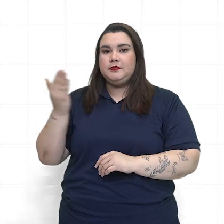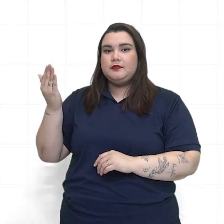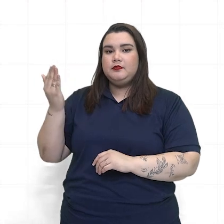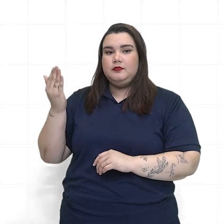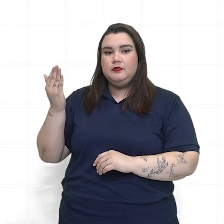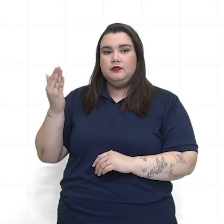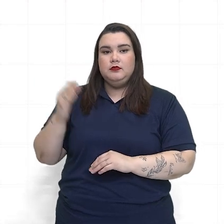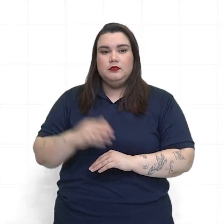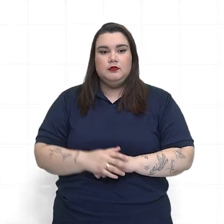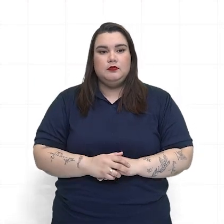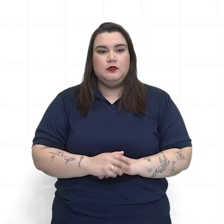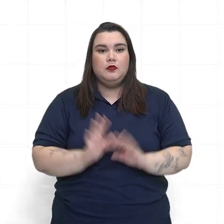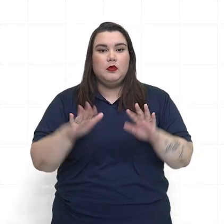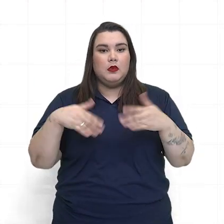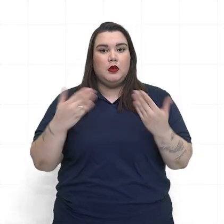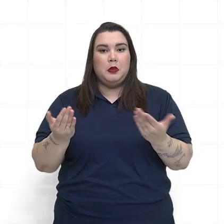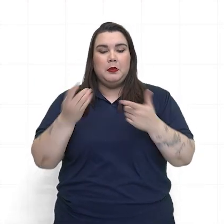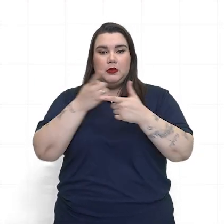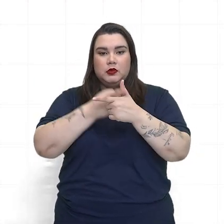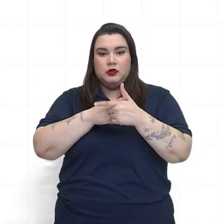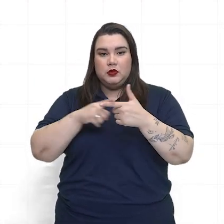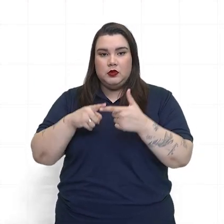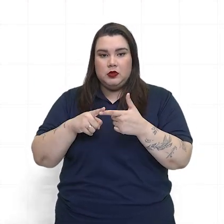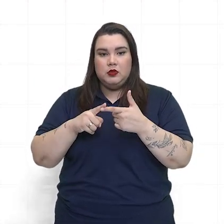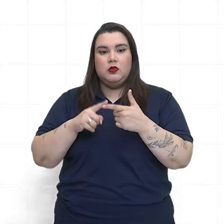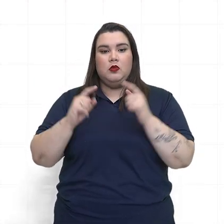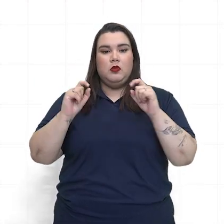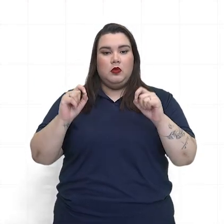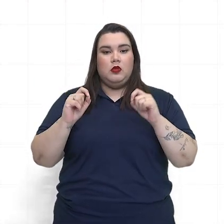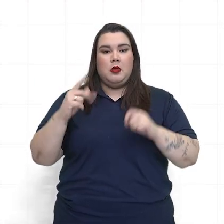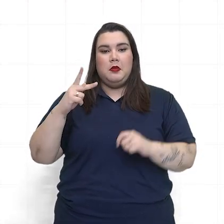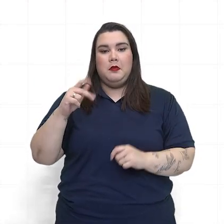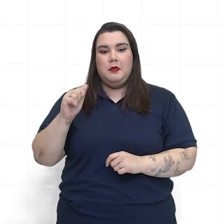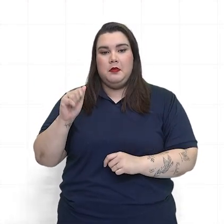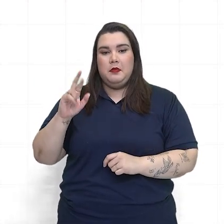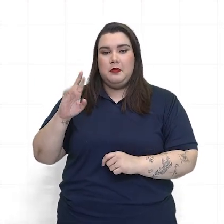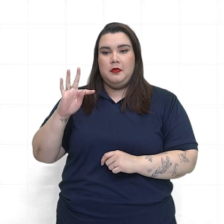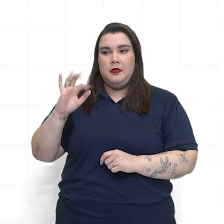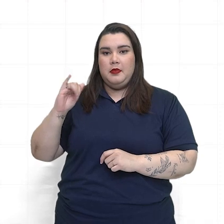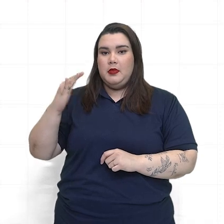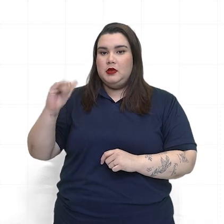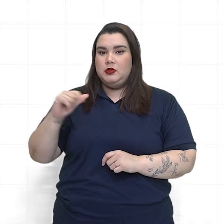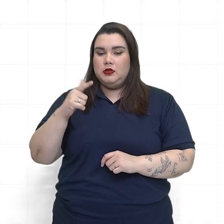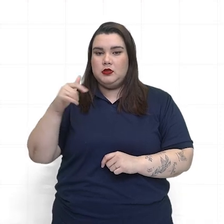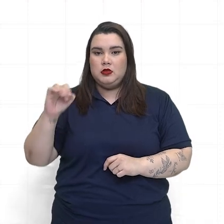nós dividirmos uma partição em duas partes desiguais,